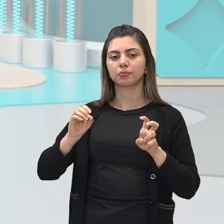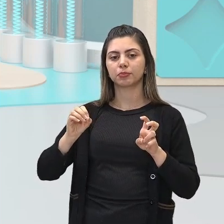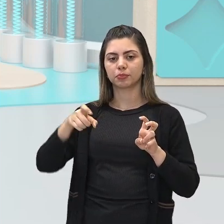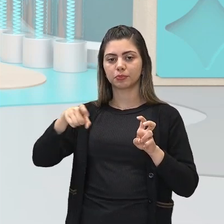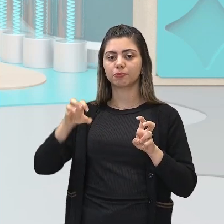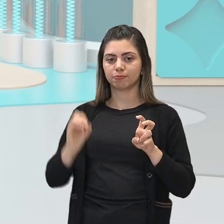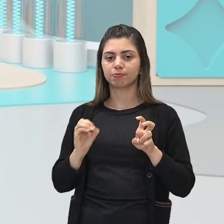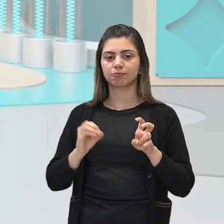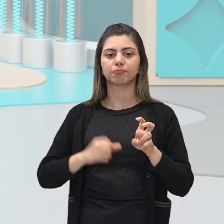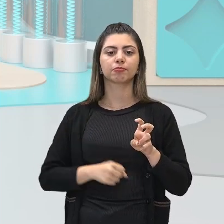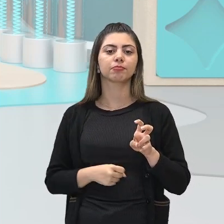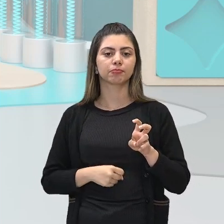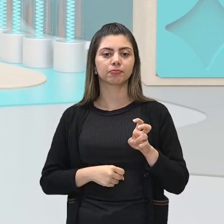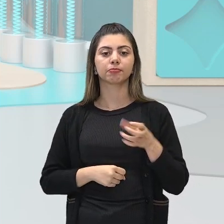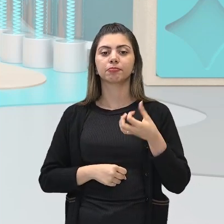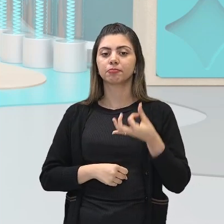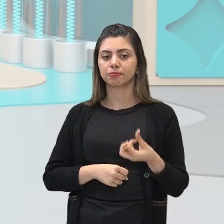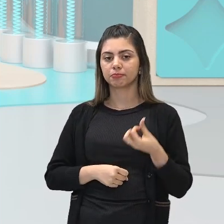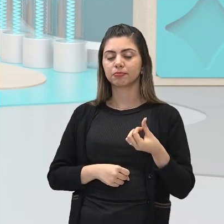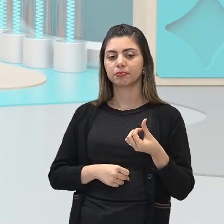paradoxo, a